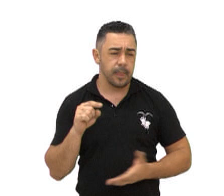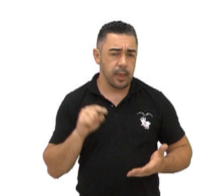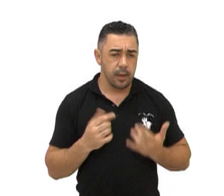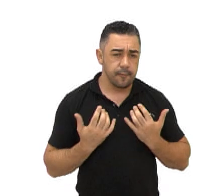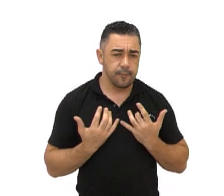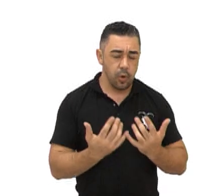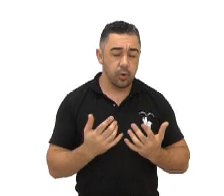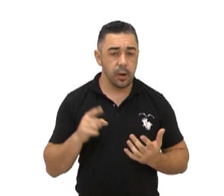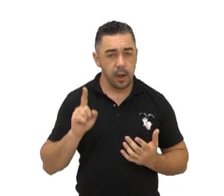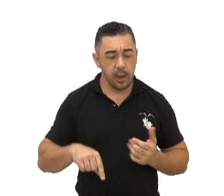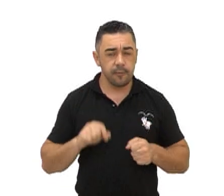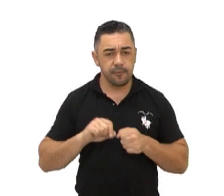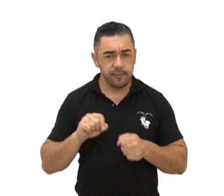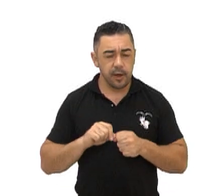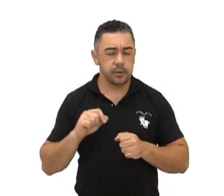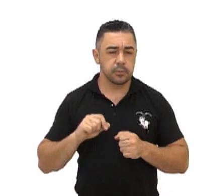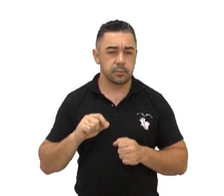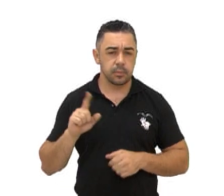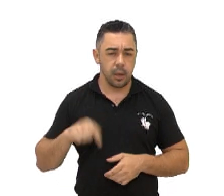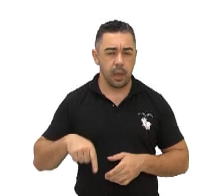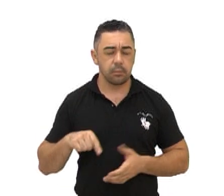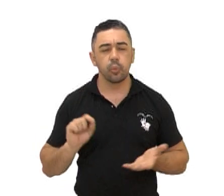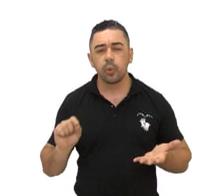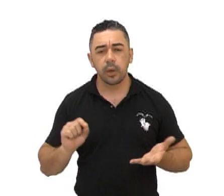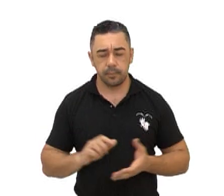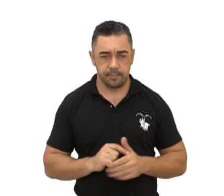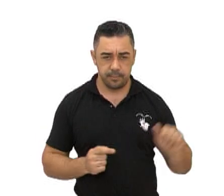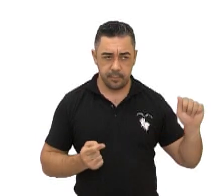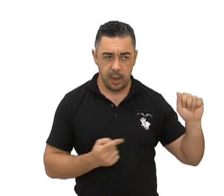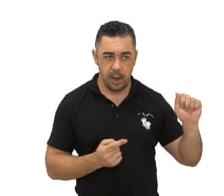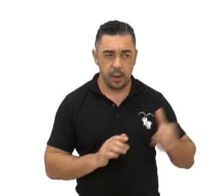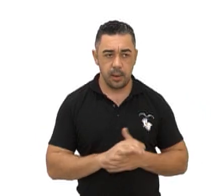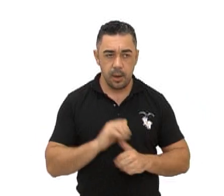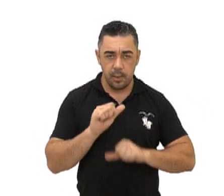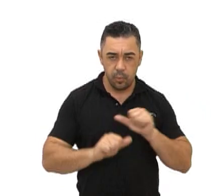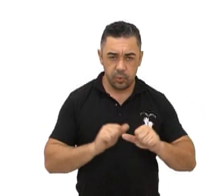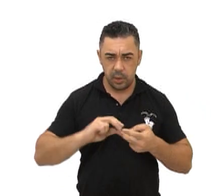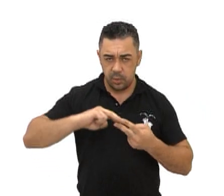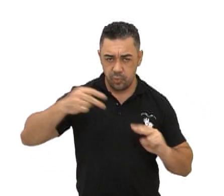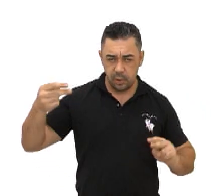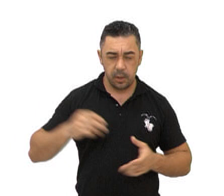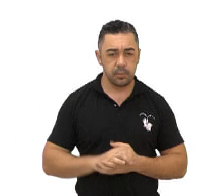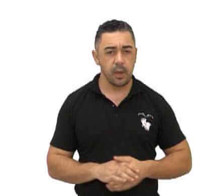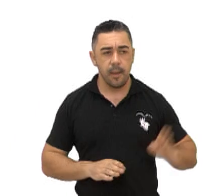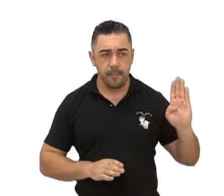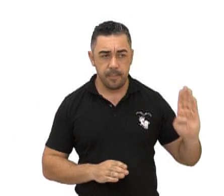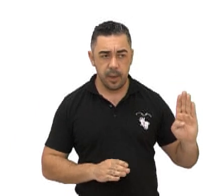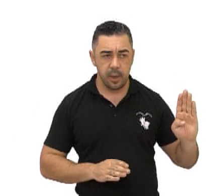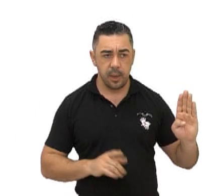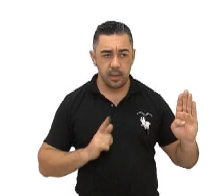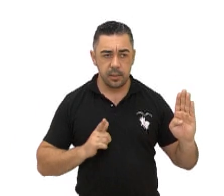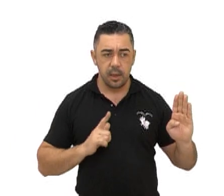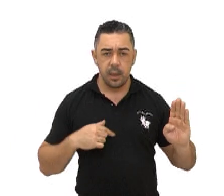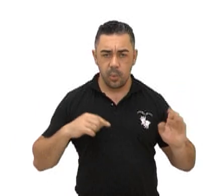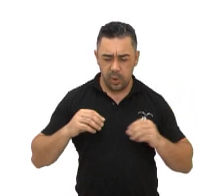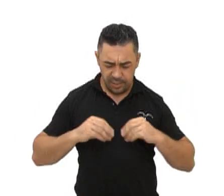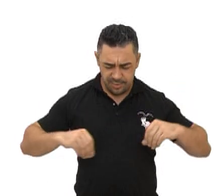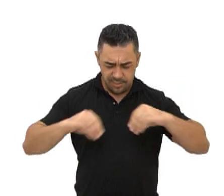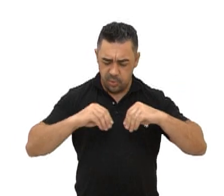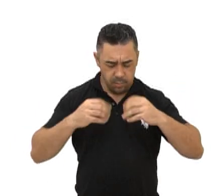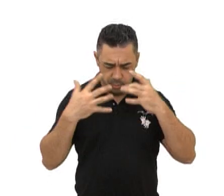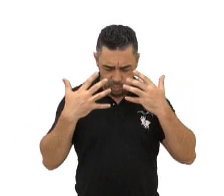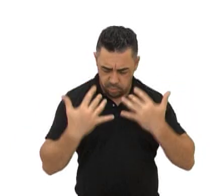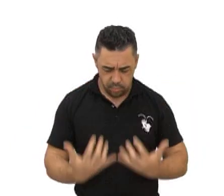no cerrado promovem um processo natural de quê? Letra A, mutação gênica. Letra B, impermeabilização do